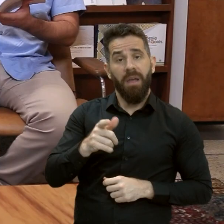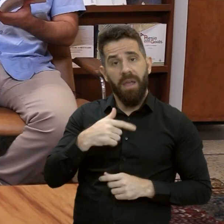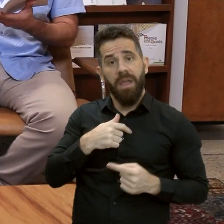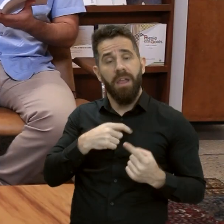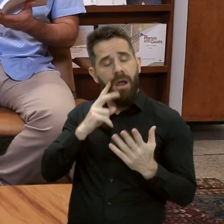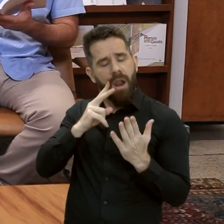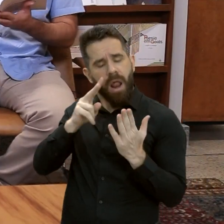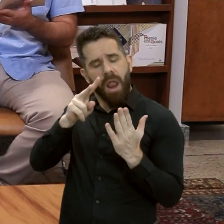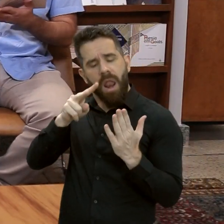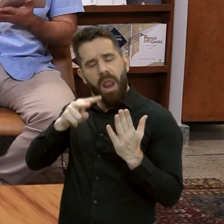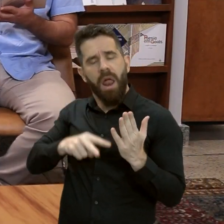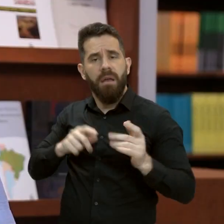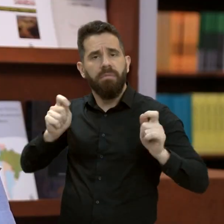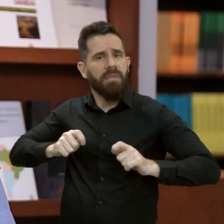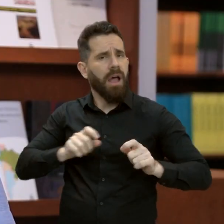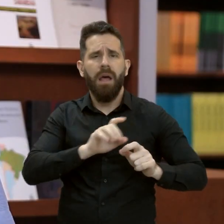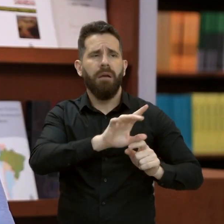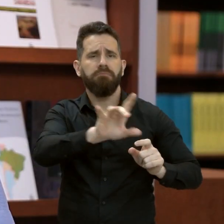todo mundo pode dizer o poema.